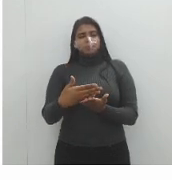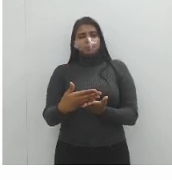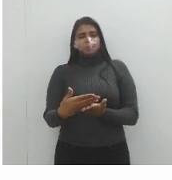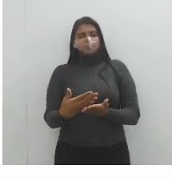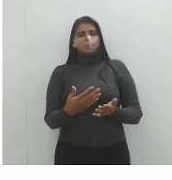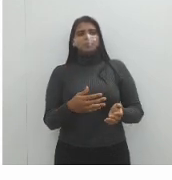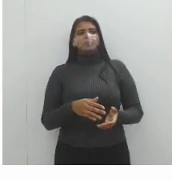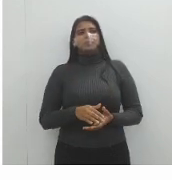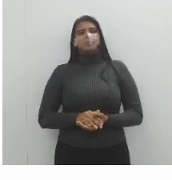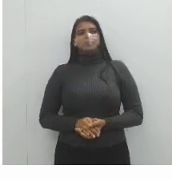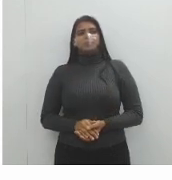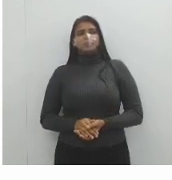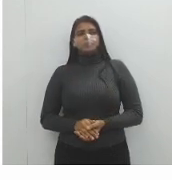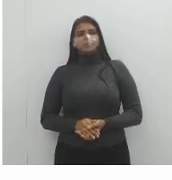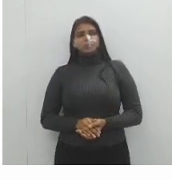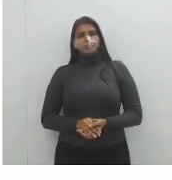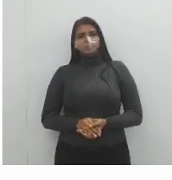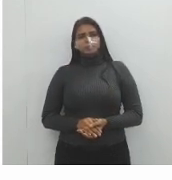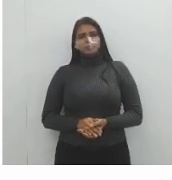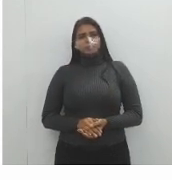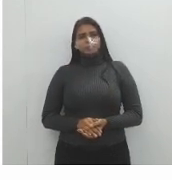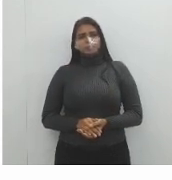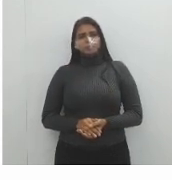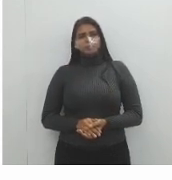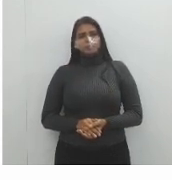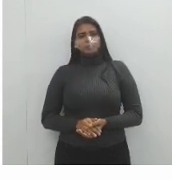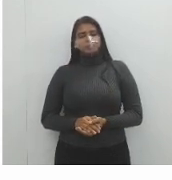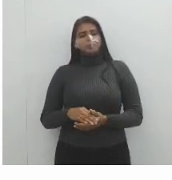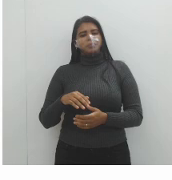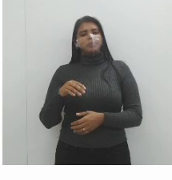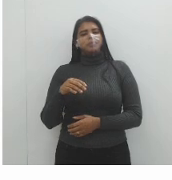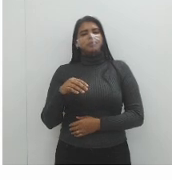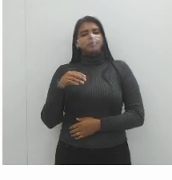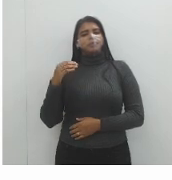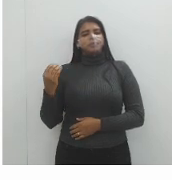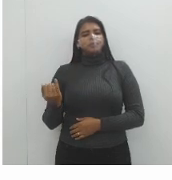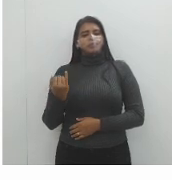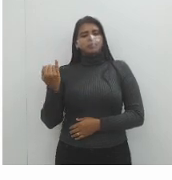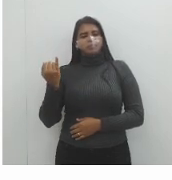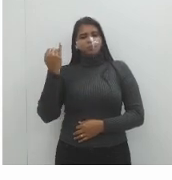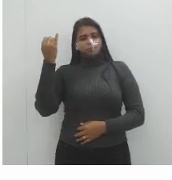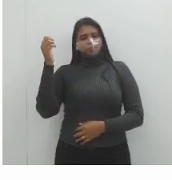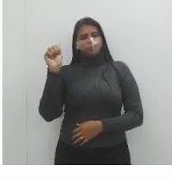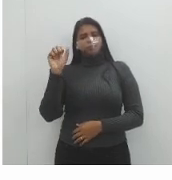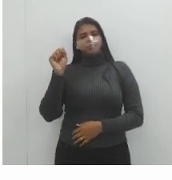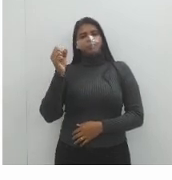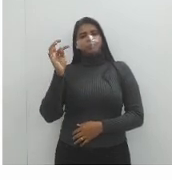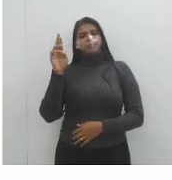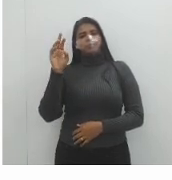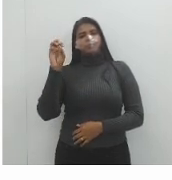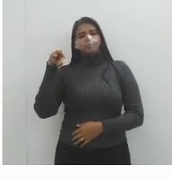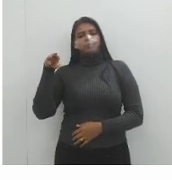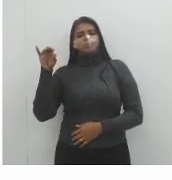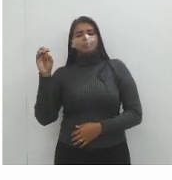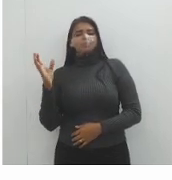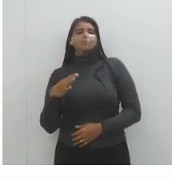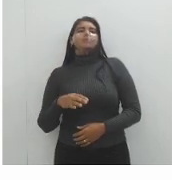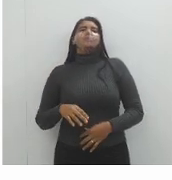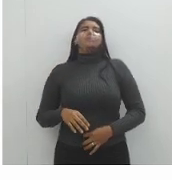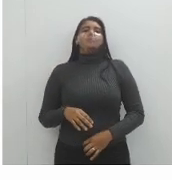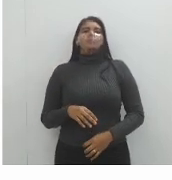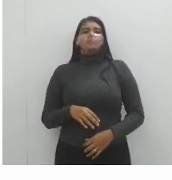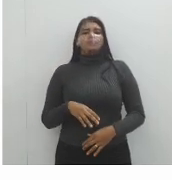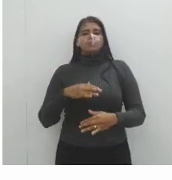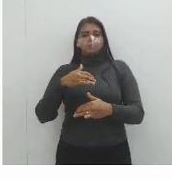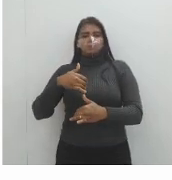a frase de um astrônomo bem importante, né? Que ele diz o seguinte, olha só, o nitrogênio